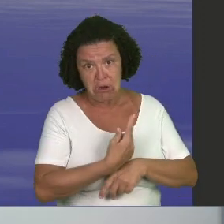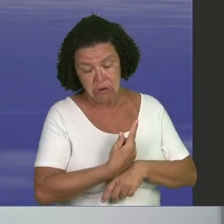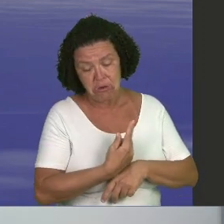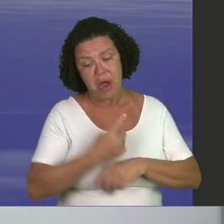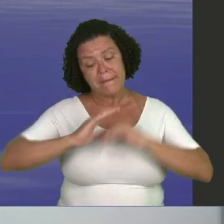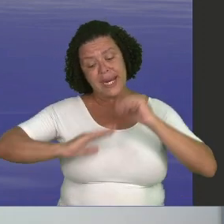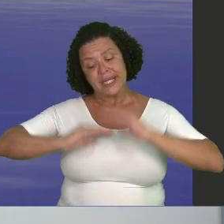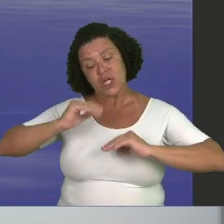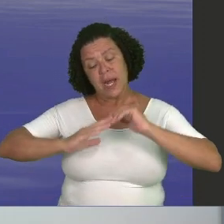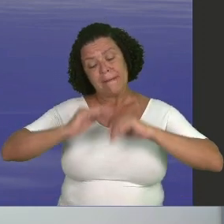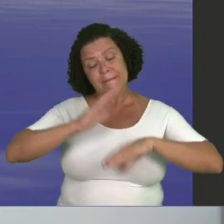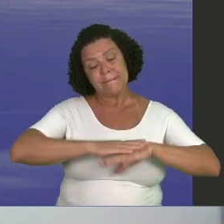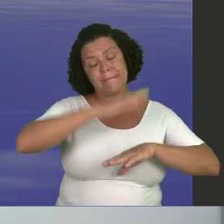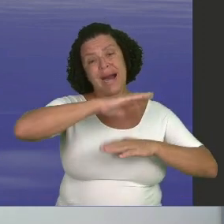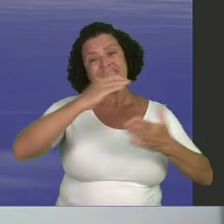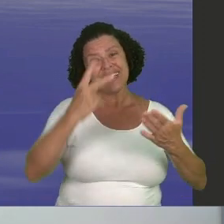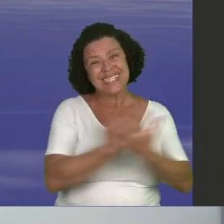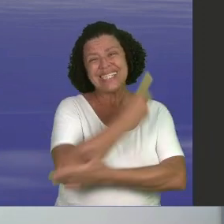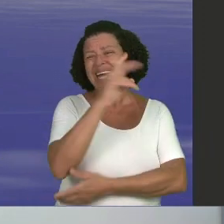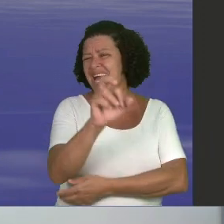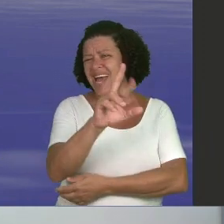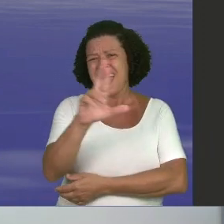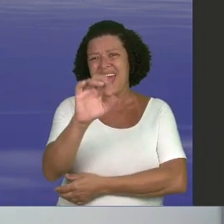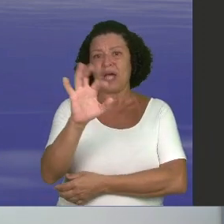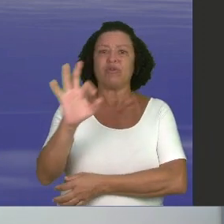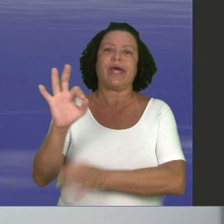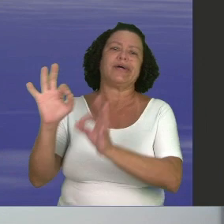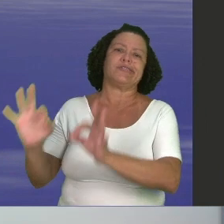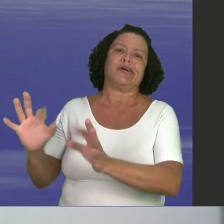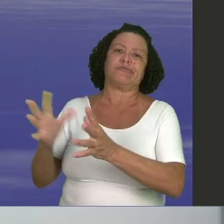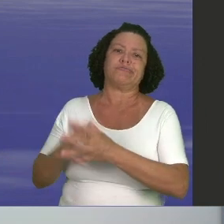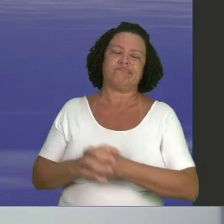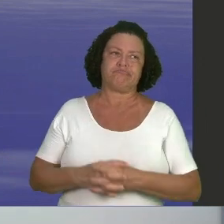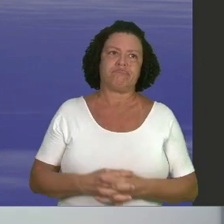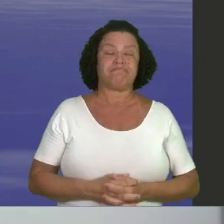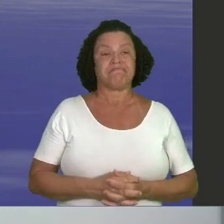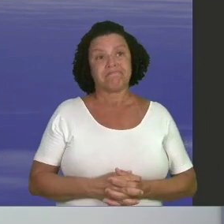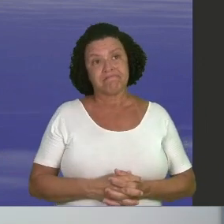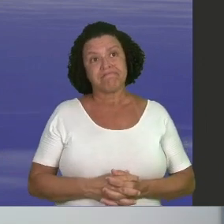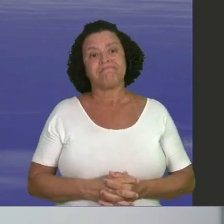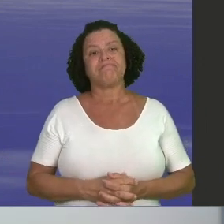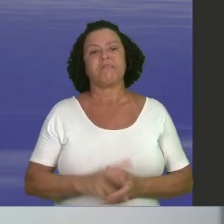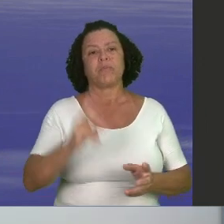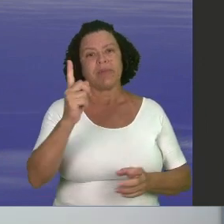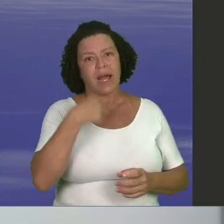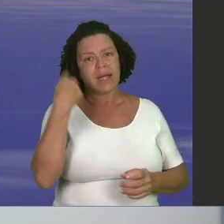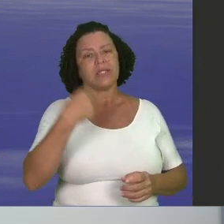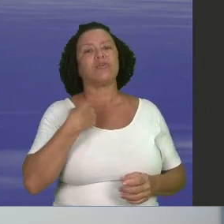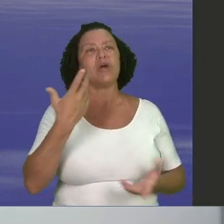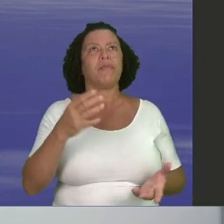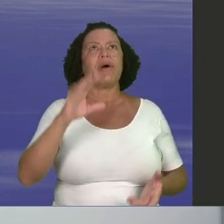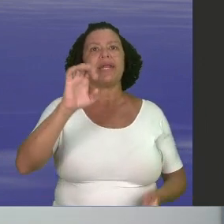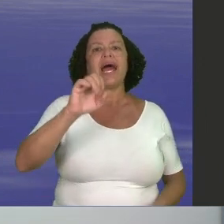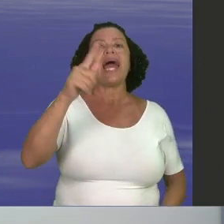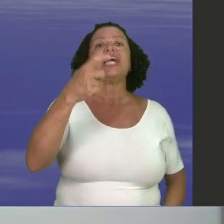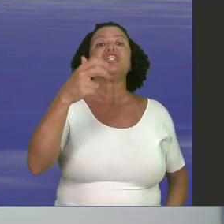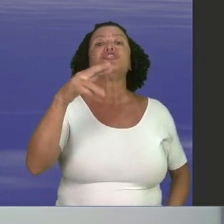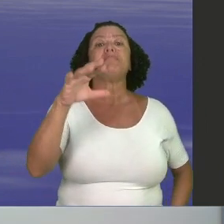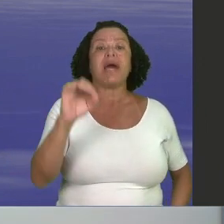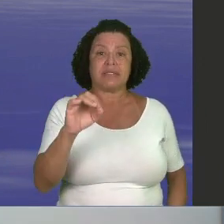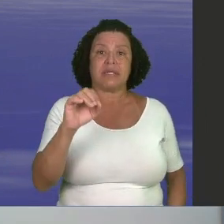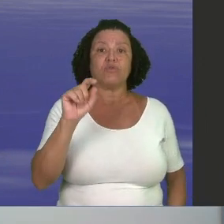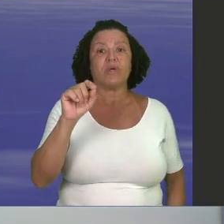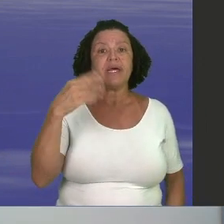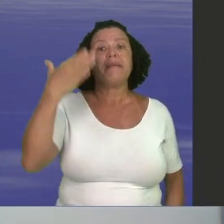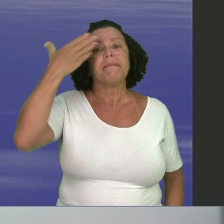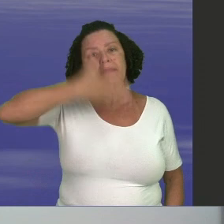praticam mais erros do que acertos. Então, estamos mais em expiação do que em